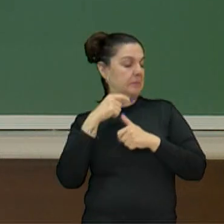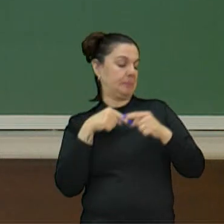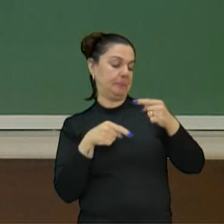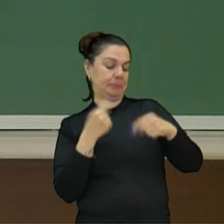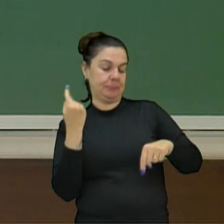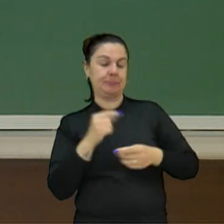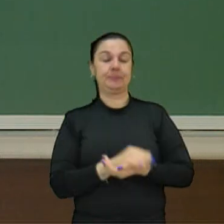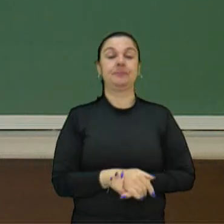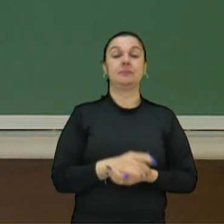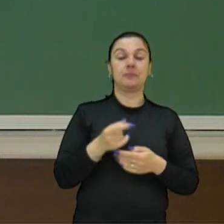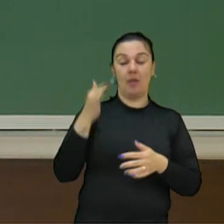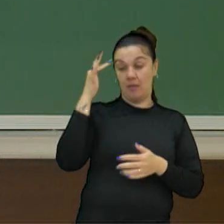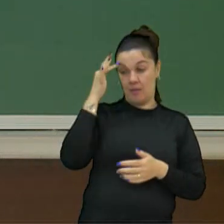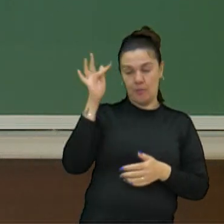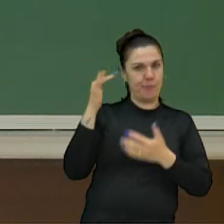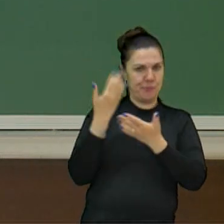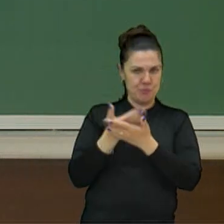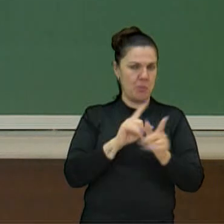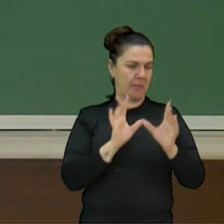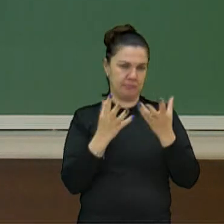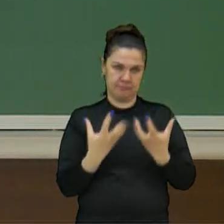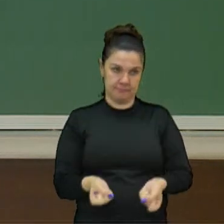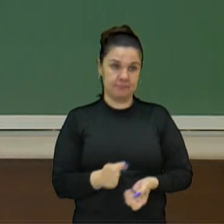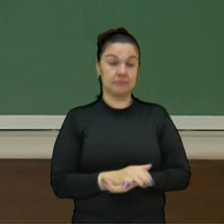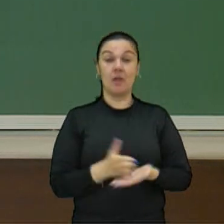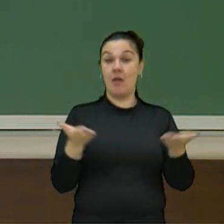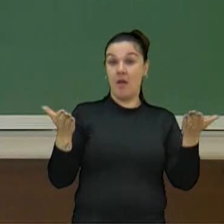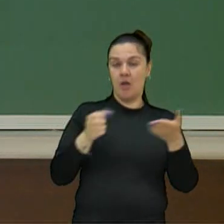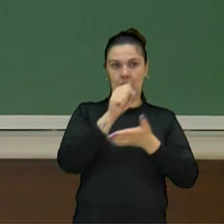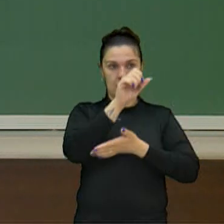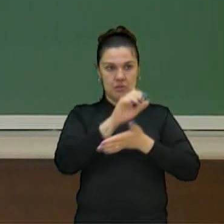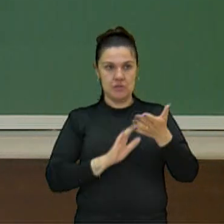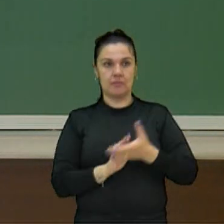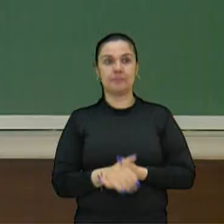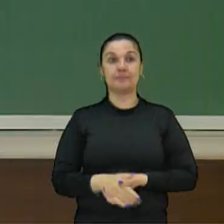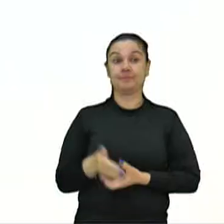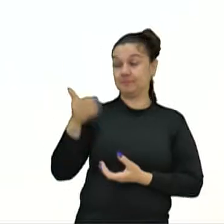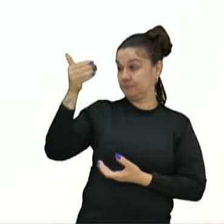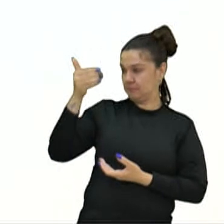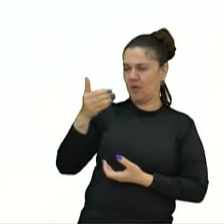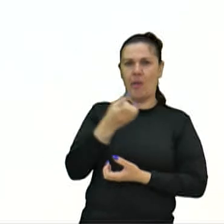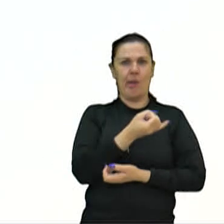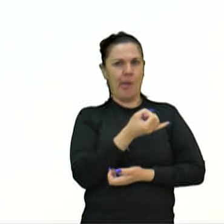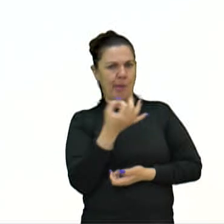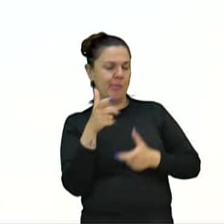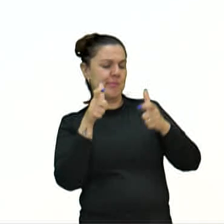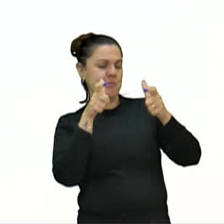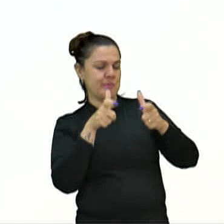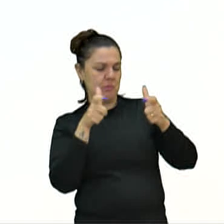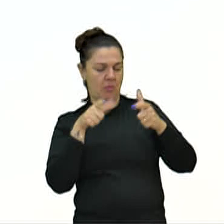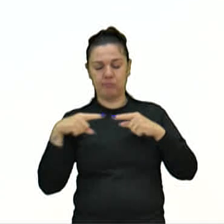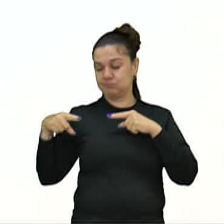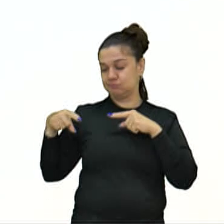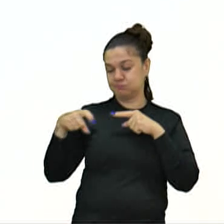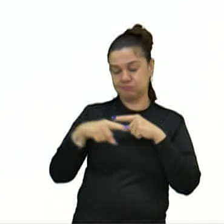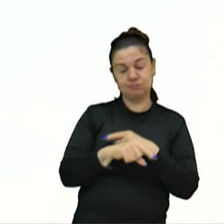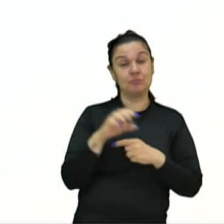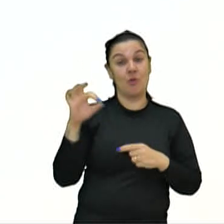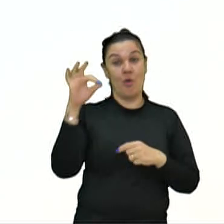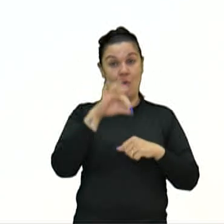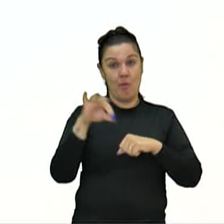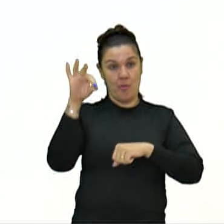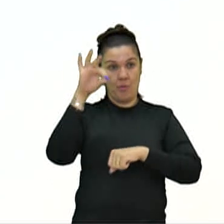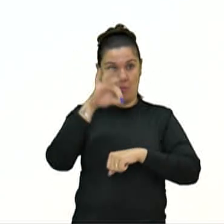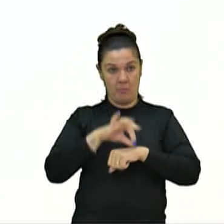teoria, apesar da gente estudar ela, ela não é mais aceita, ok? Um exercício falando sobre isso. Em certos locais, larvas de moscas criadas em